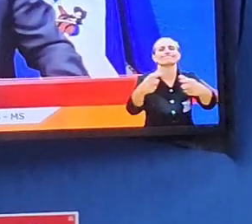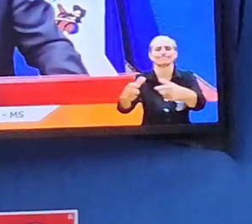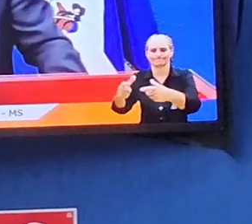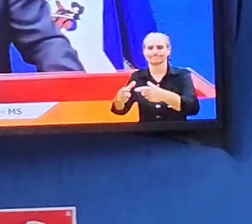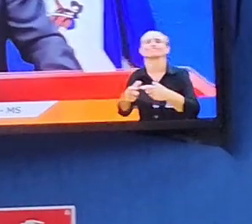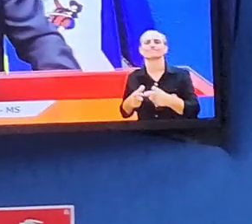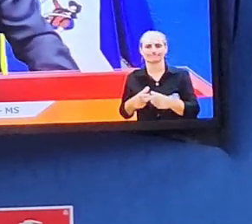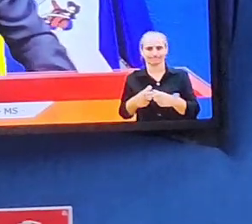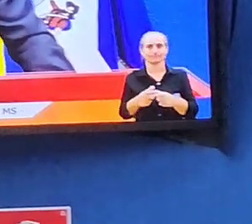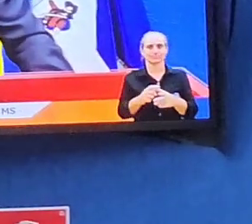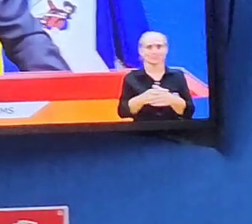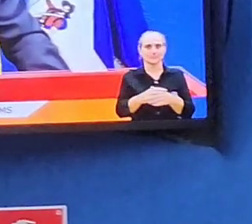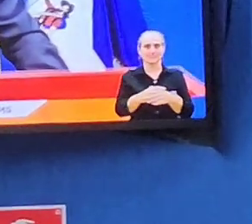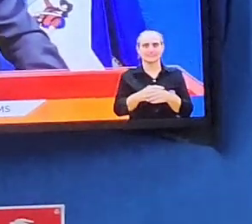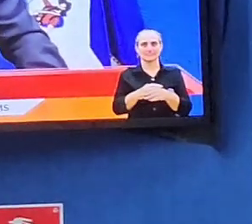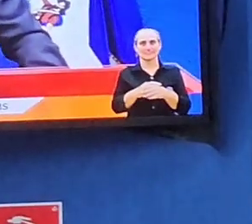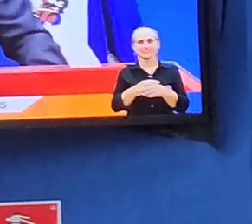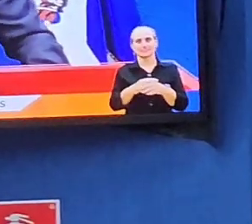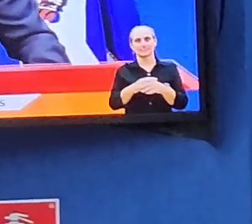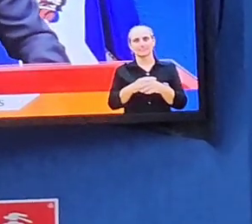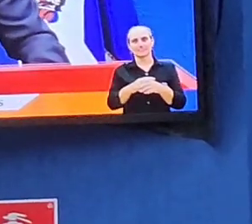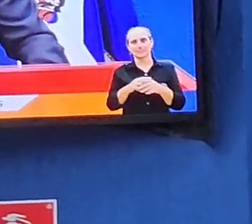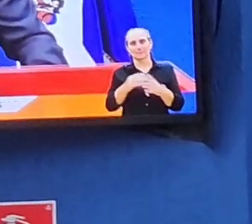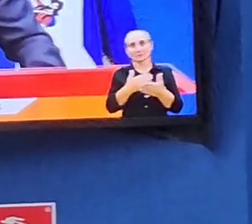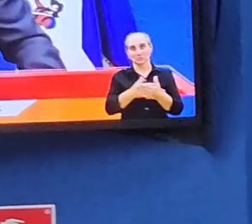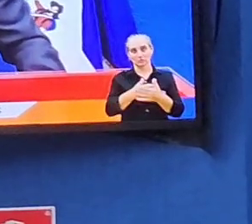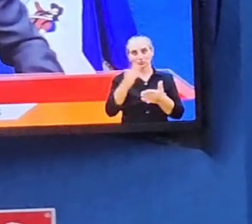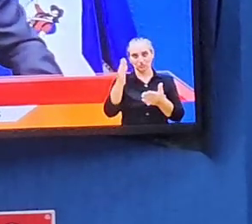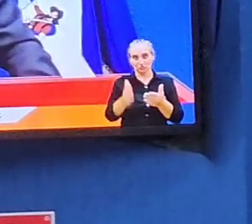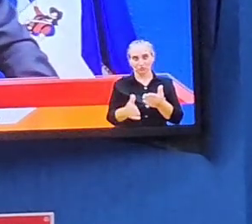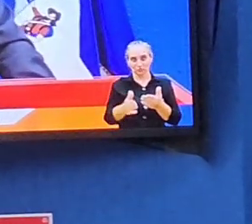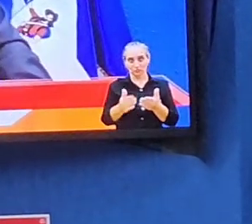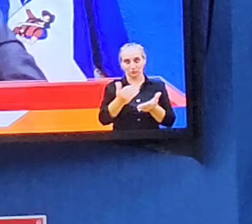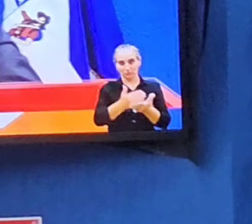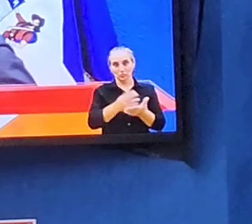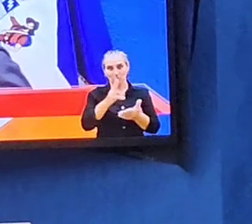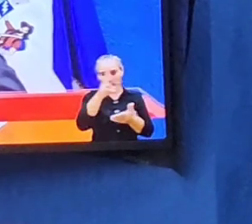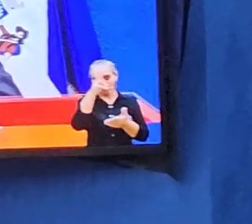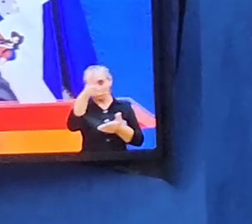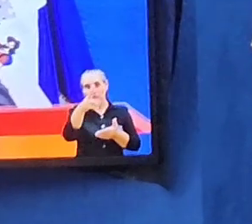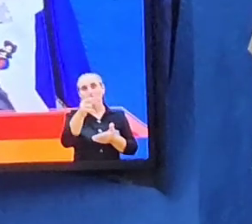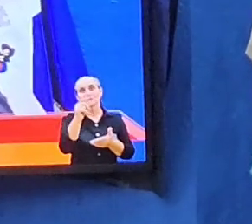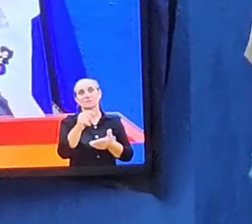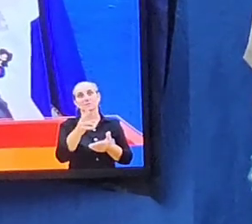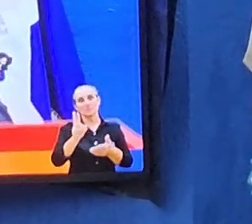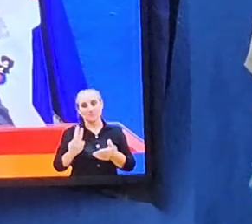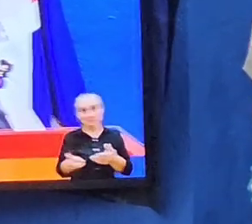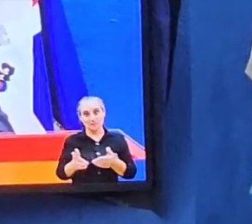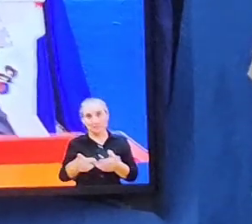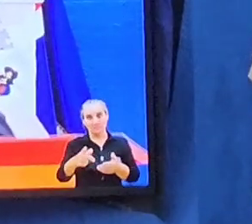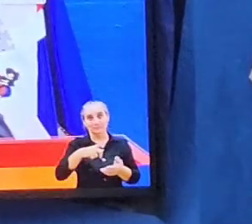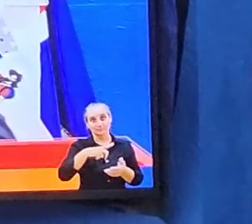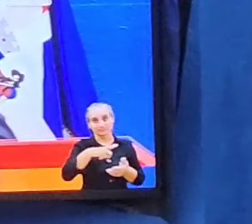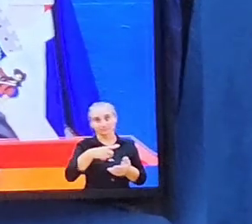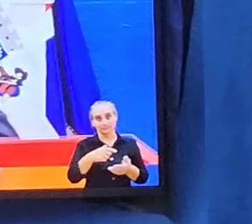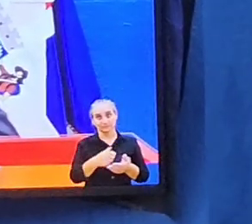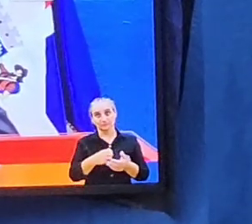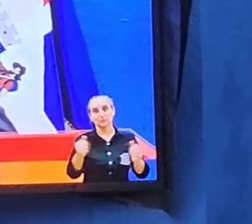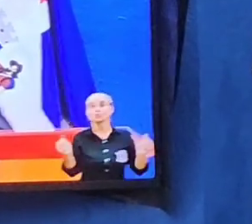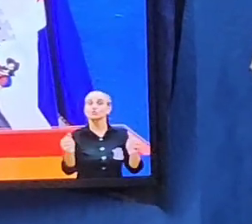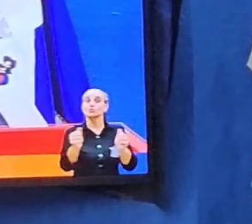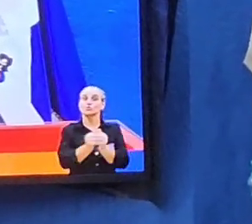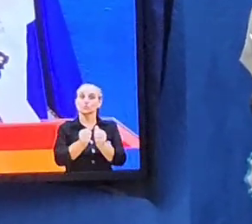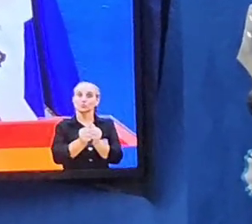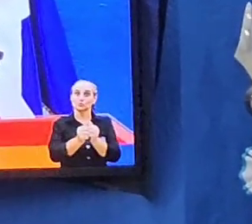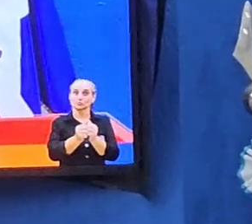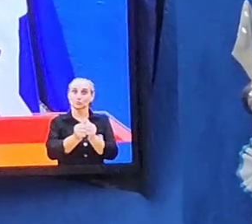comunidade. E aqui quero já adiantar o esforço contínuo que terei de juntos estarmos